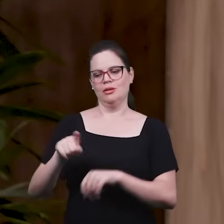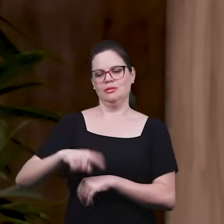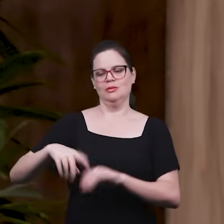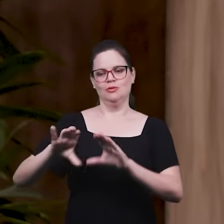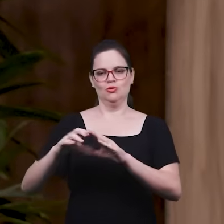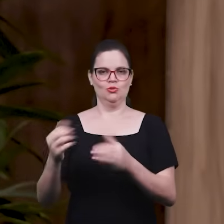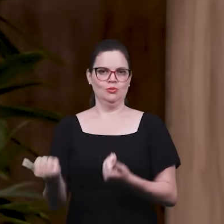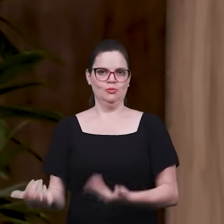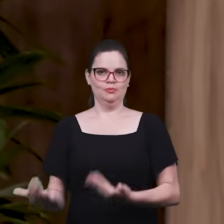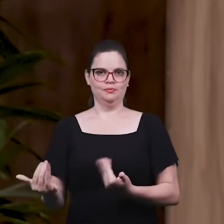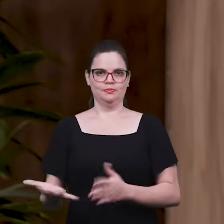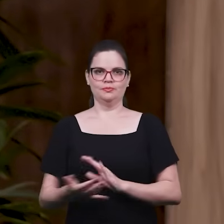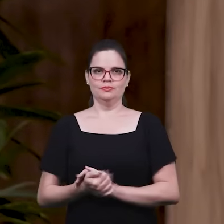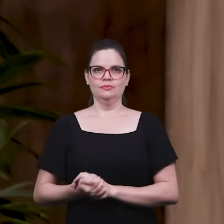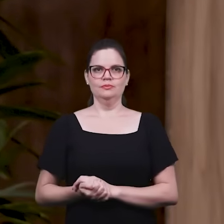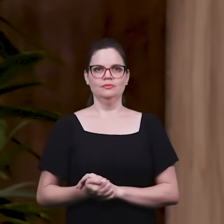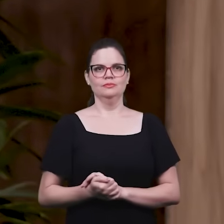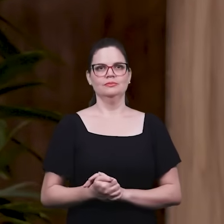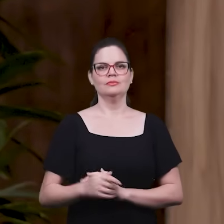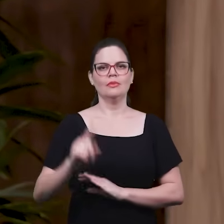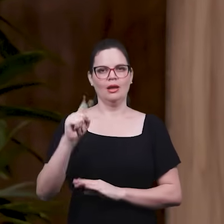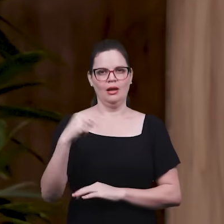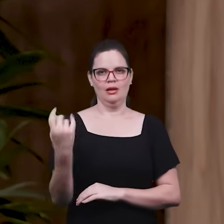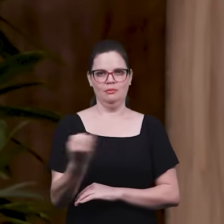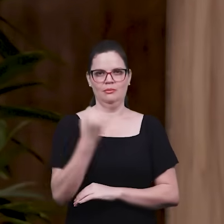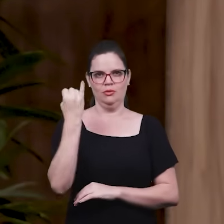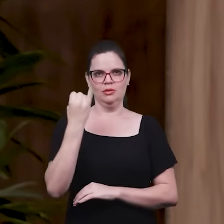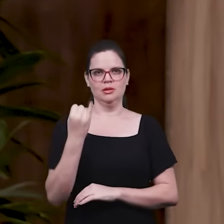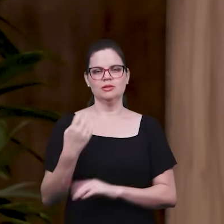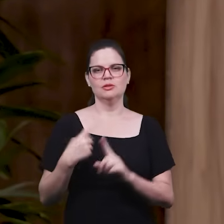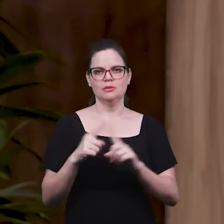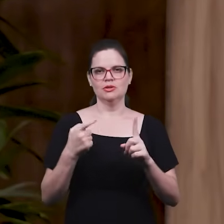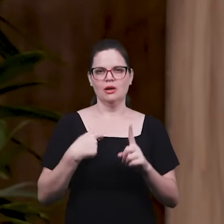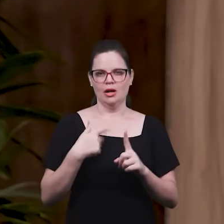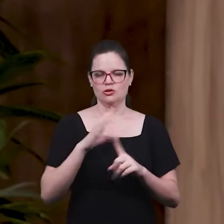muito importante, Fernanda, até se eu puder fazer um pequeno recorte,